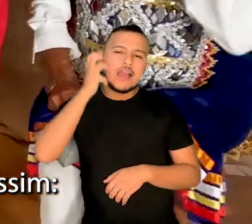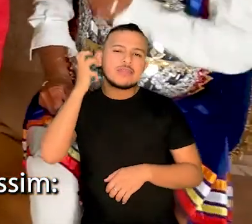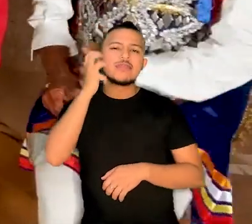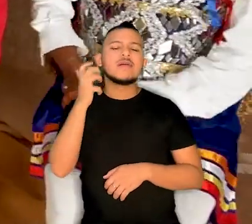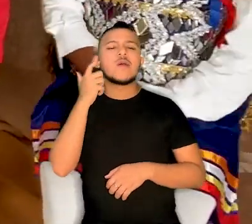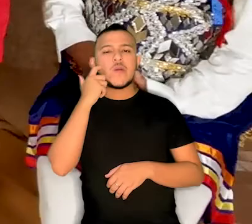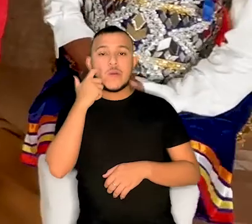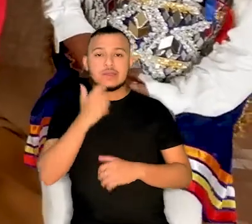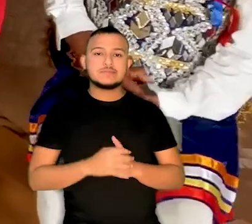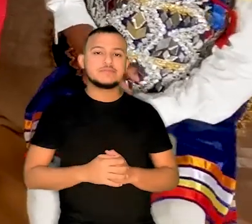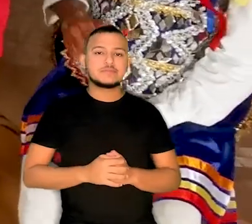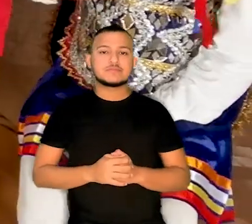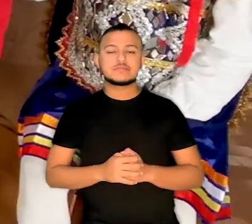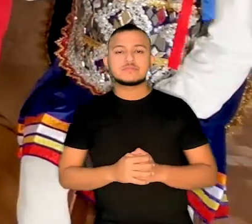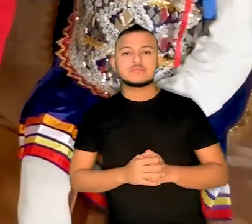ou menos assim.